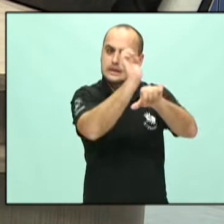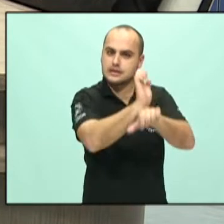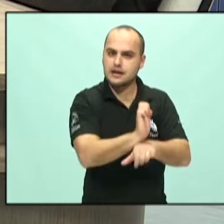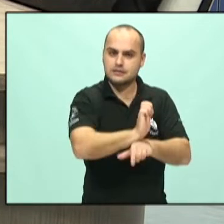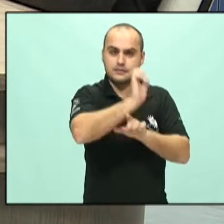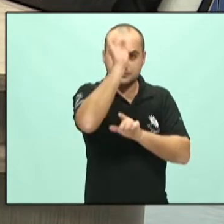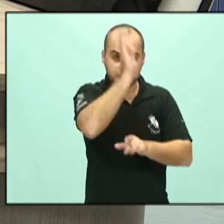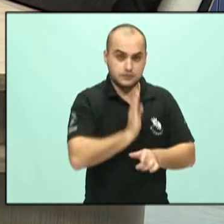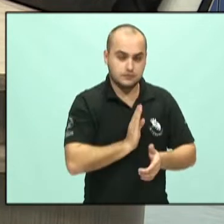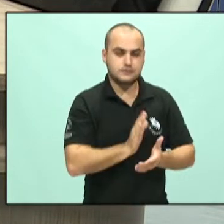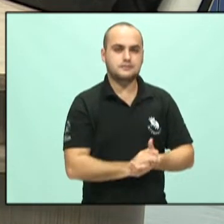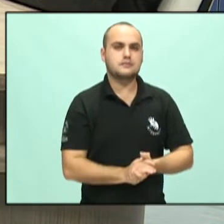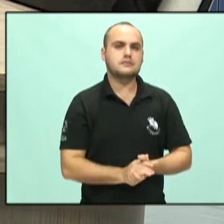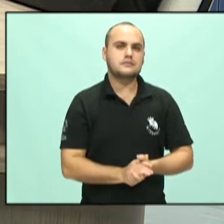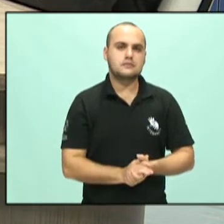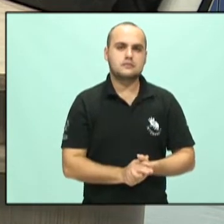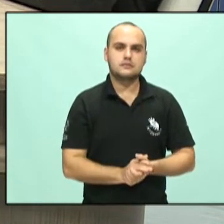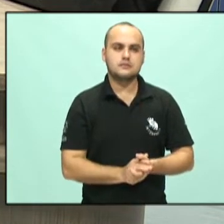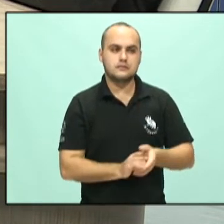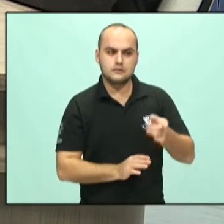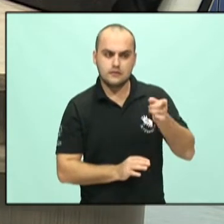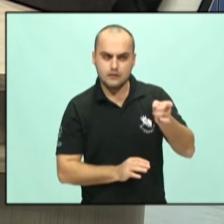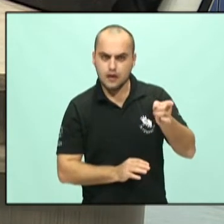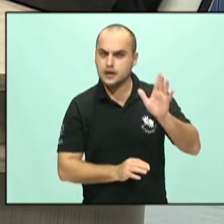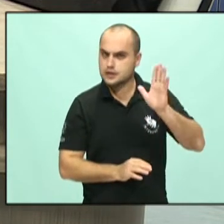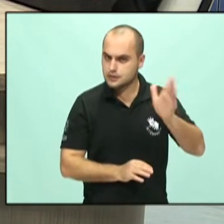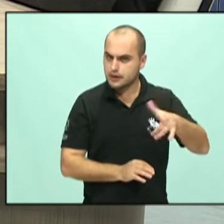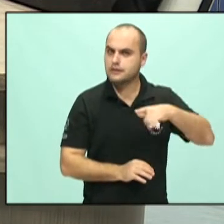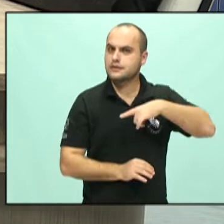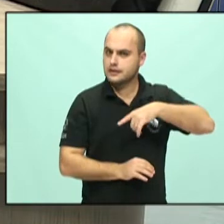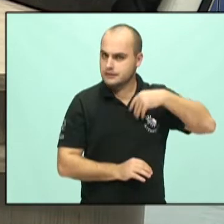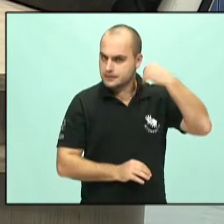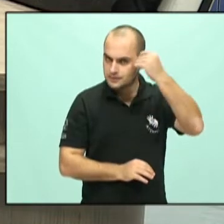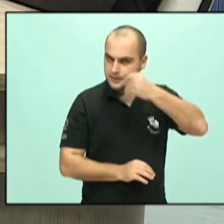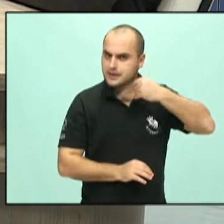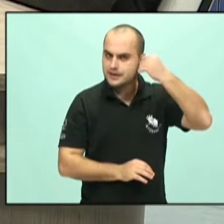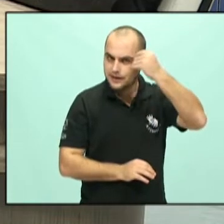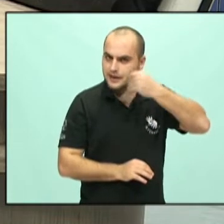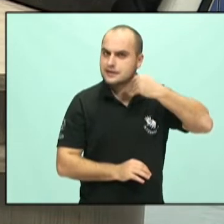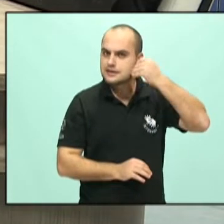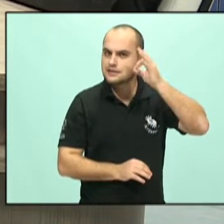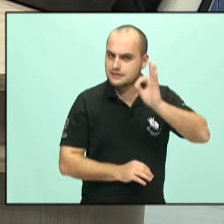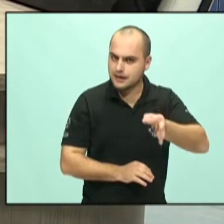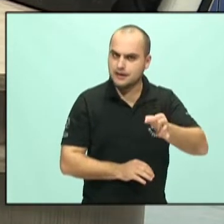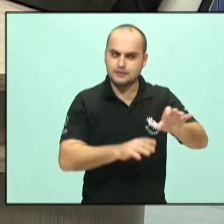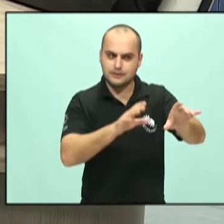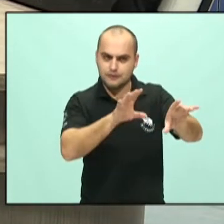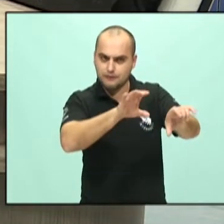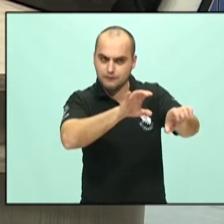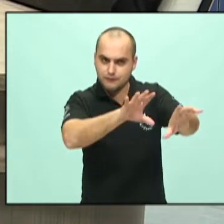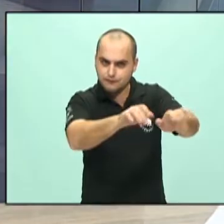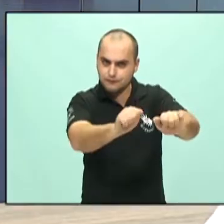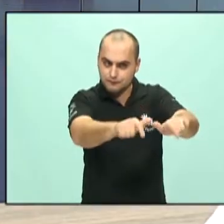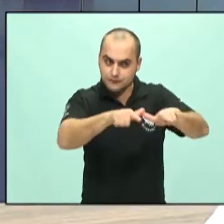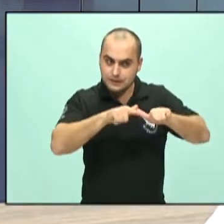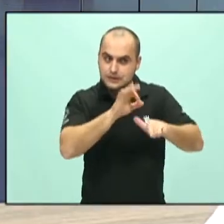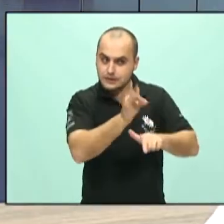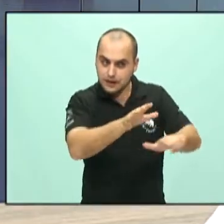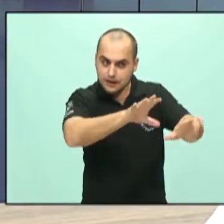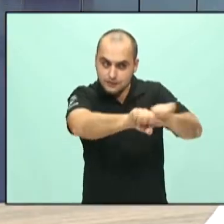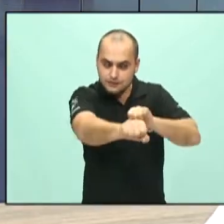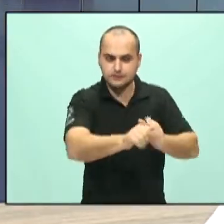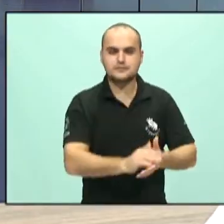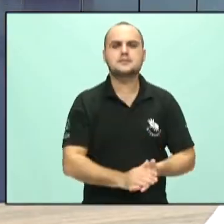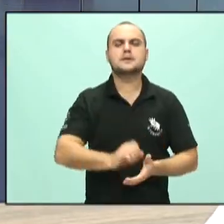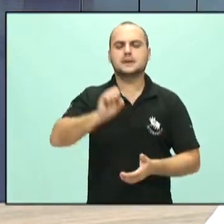brasileiros, ele já traz uma bagagem para vocês como formandas, não traz? Com certeza. Viver a experiência